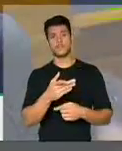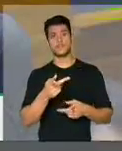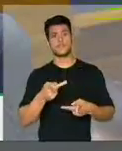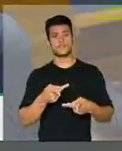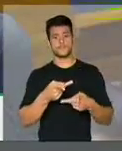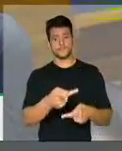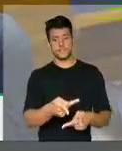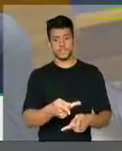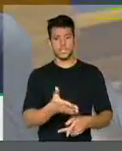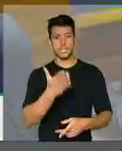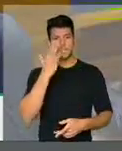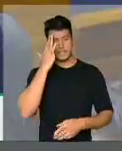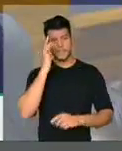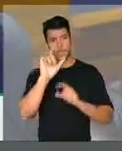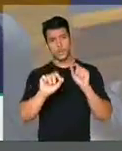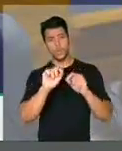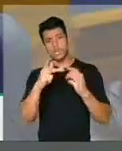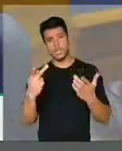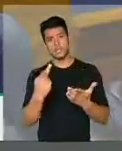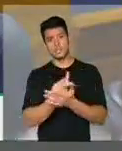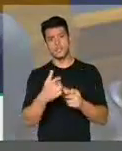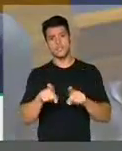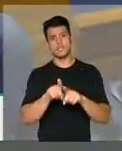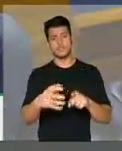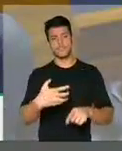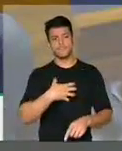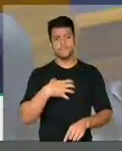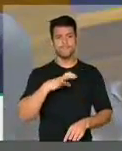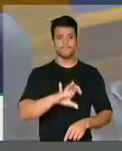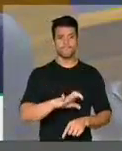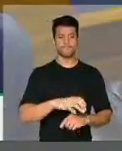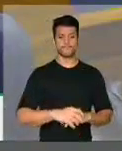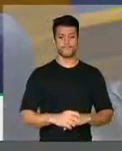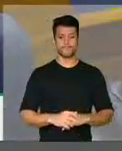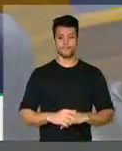até o acidente para se solidarizar com todas aquelas famílias.